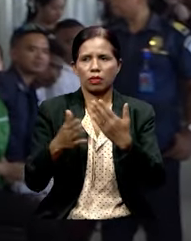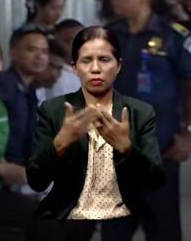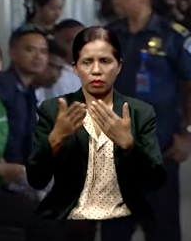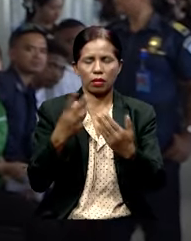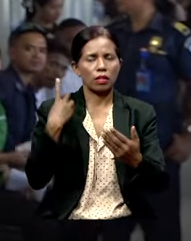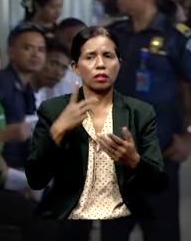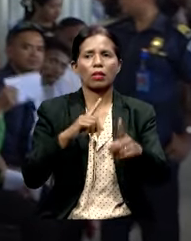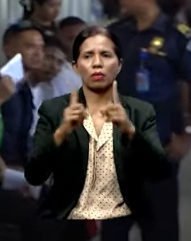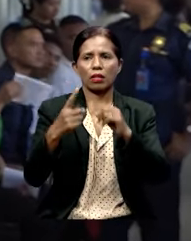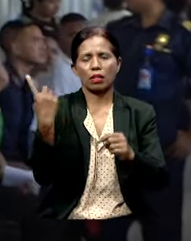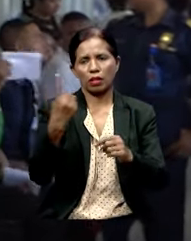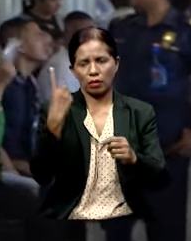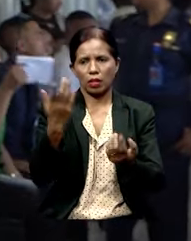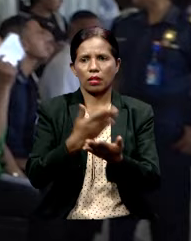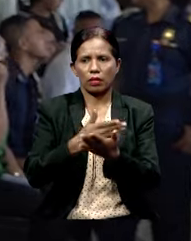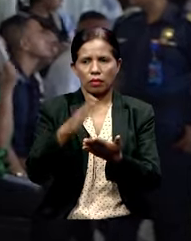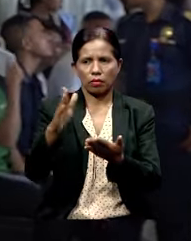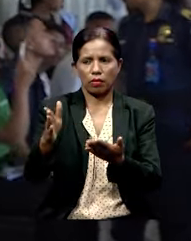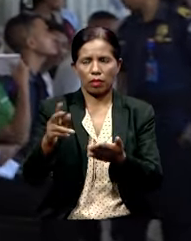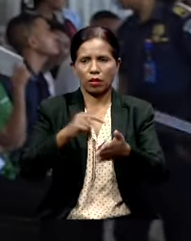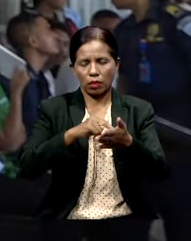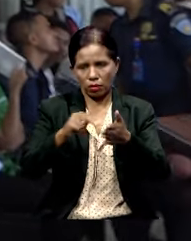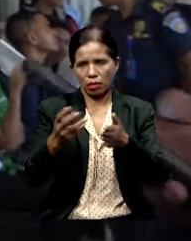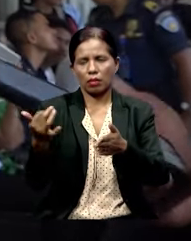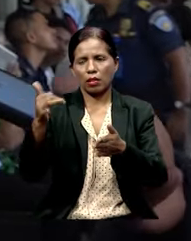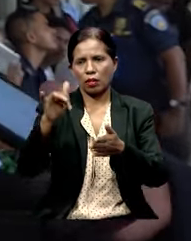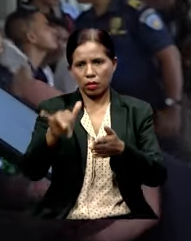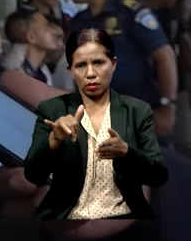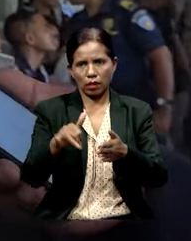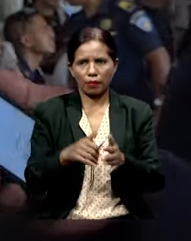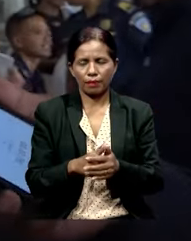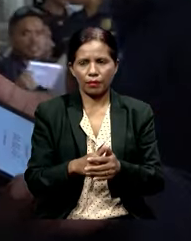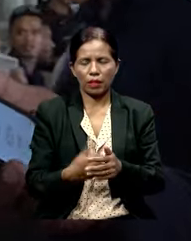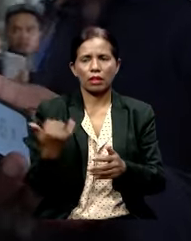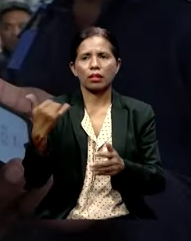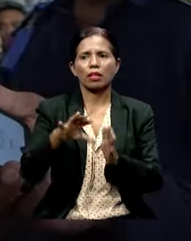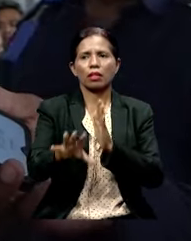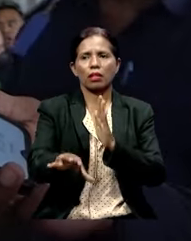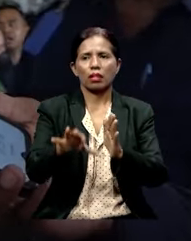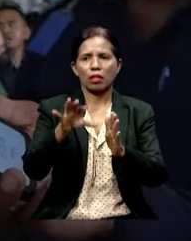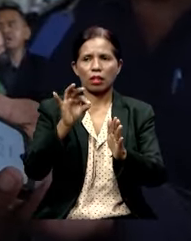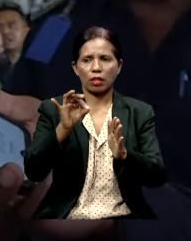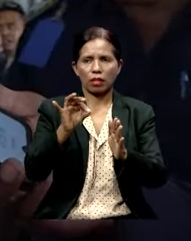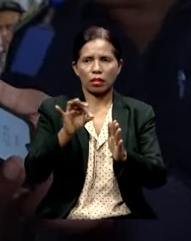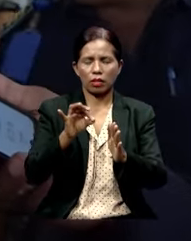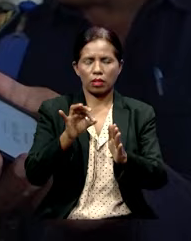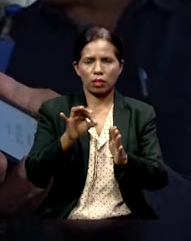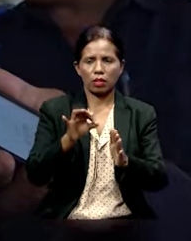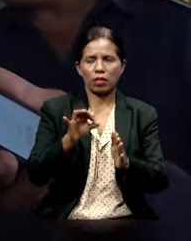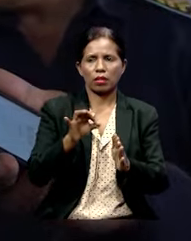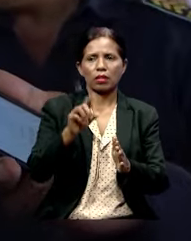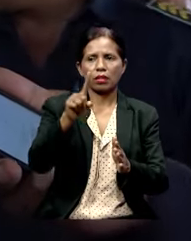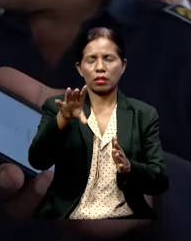tenta na fati na atu fa nomor basira sir ne be hetan o in 140 uluk